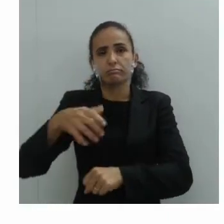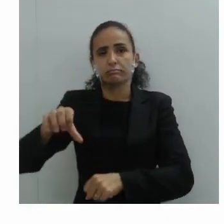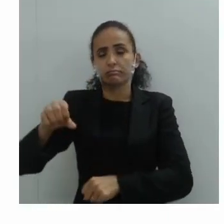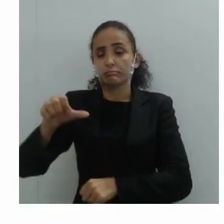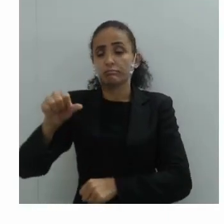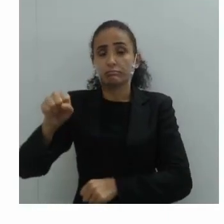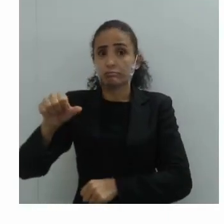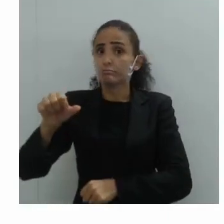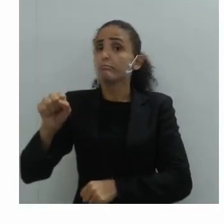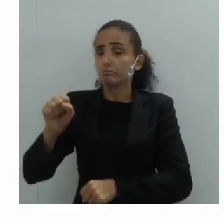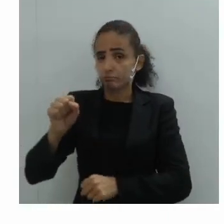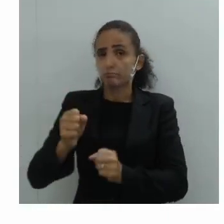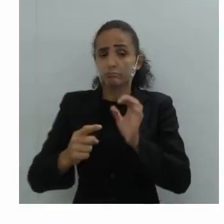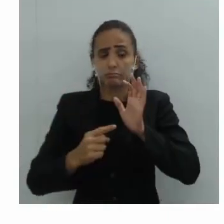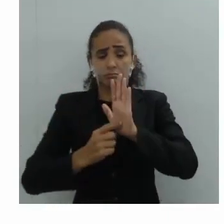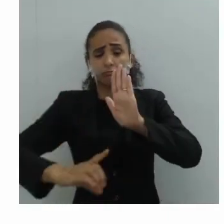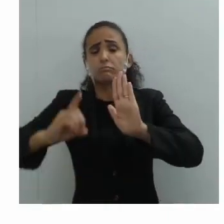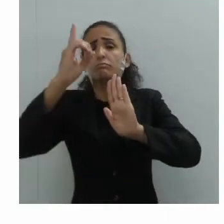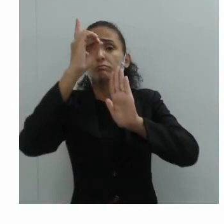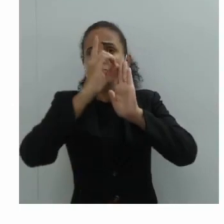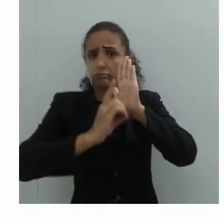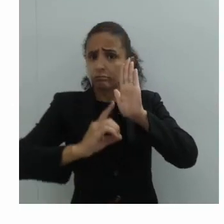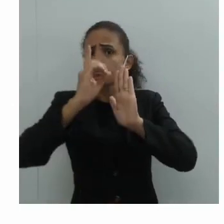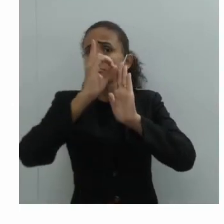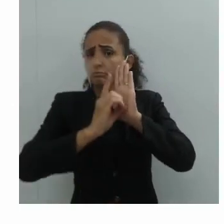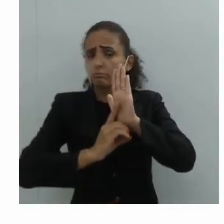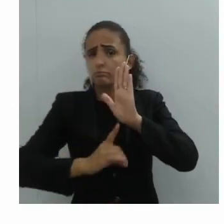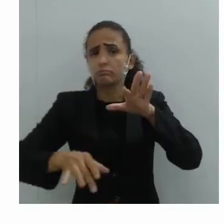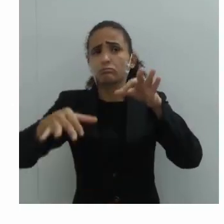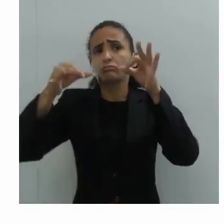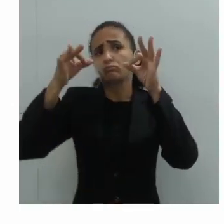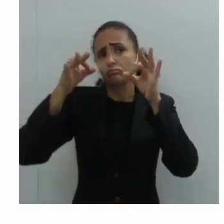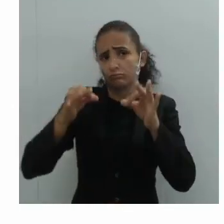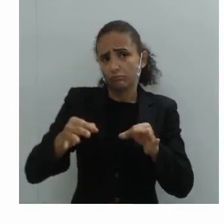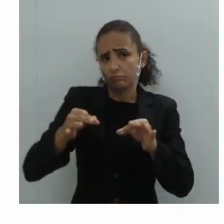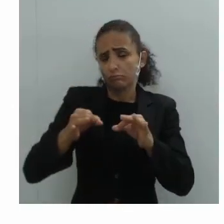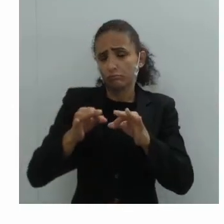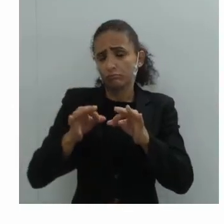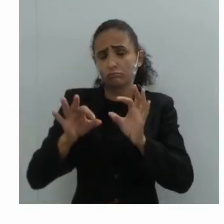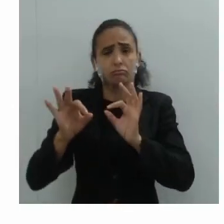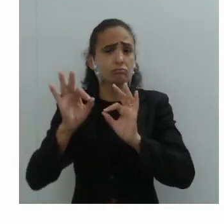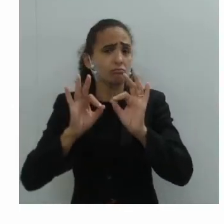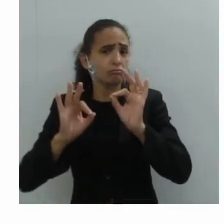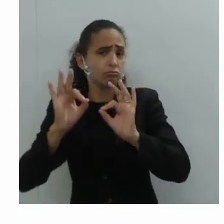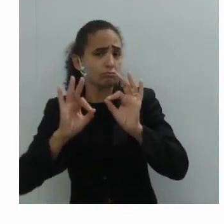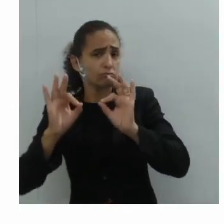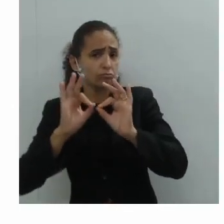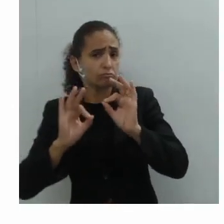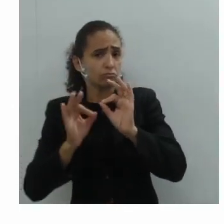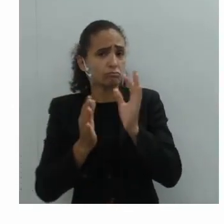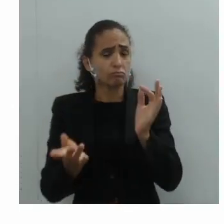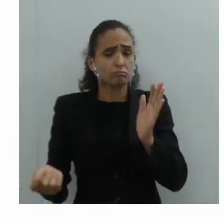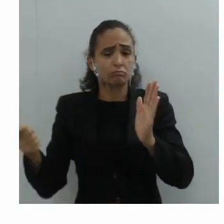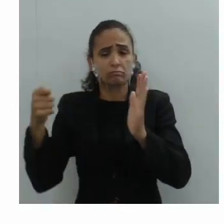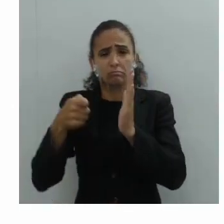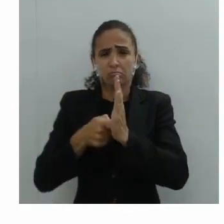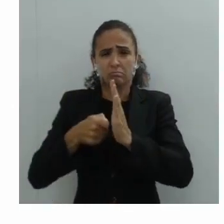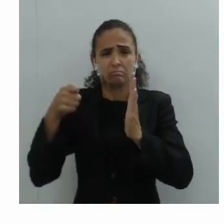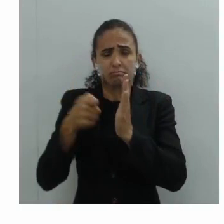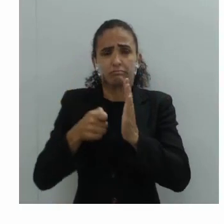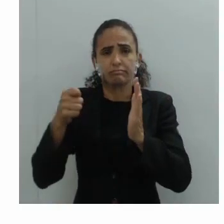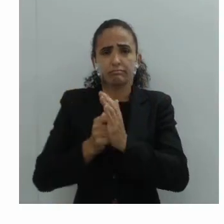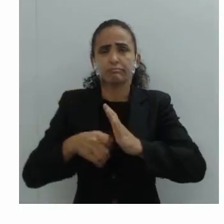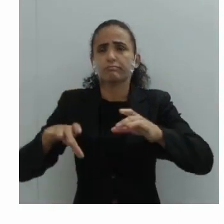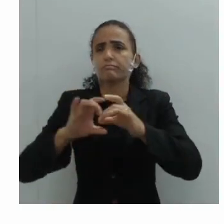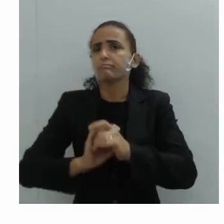direito à liberdade de expressão foi reintegrado e é nessa altura, após o fim da ditadura, que a